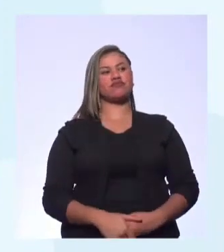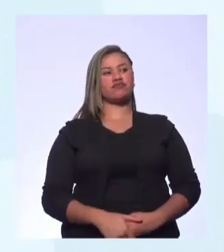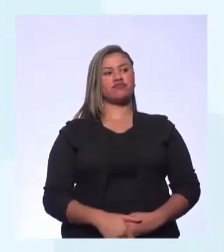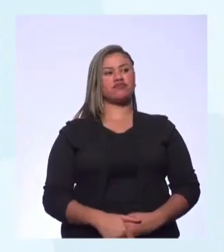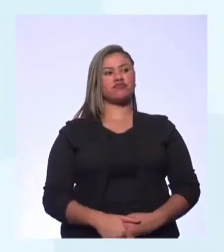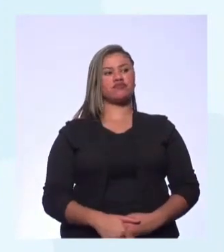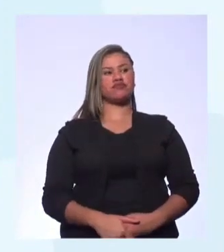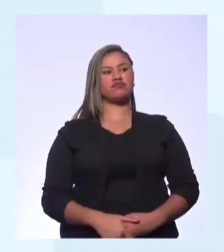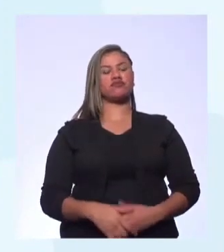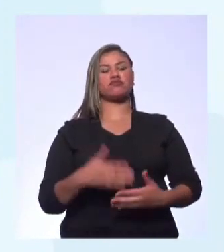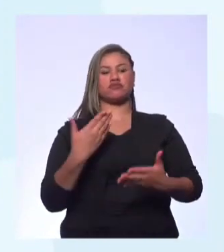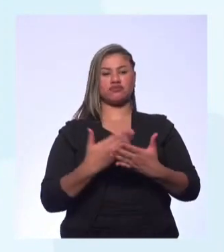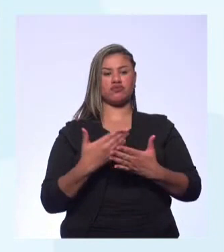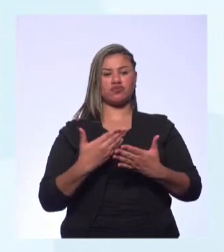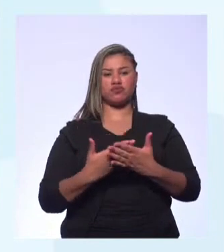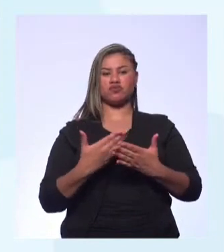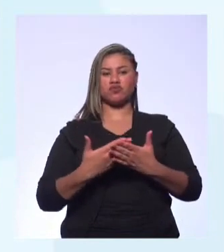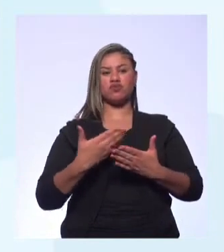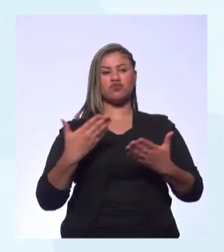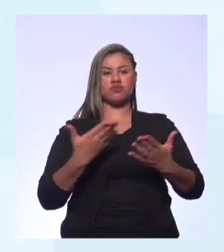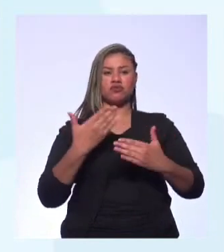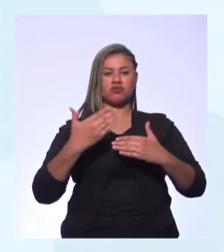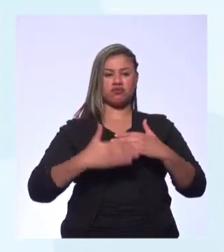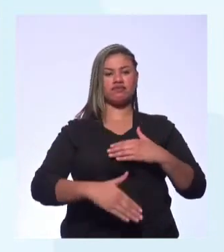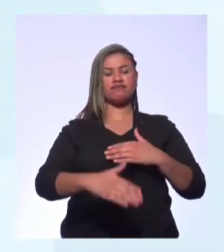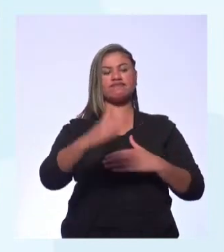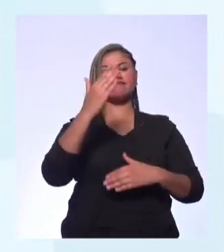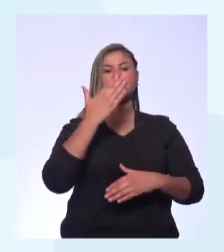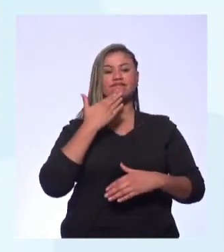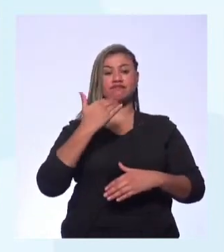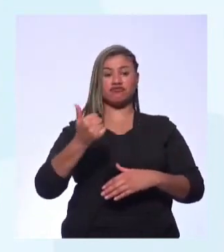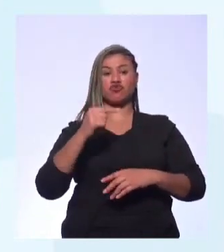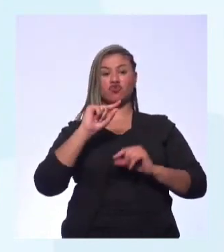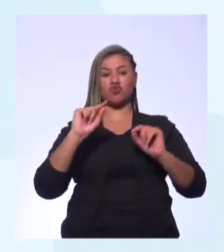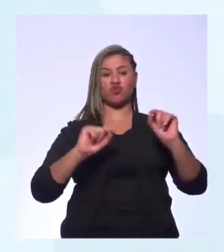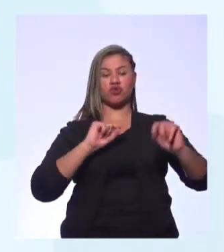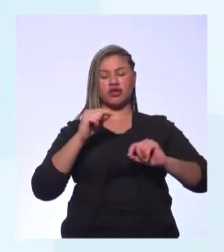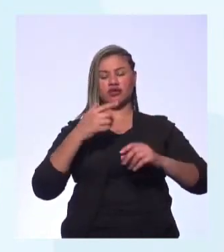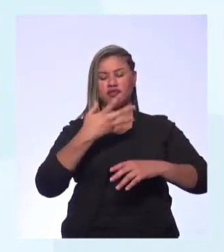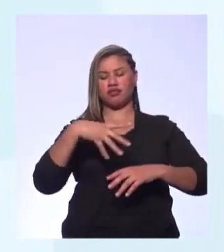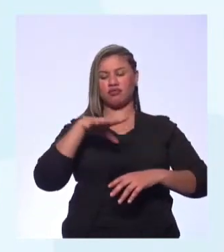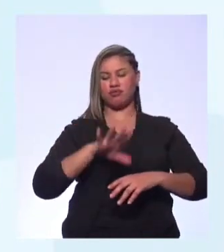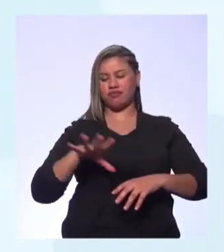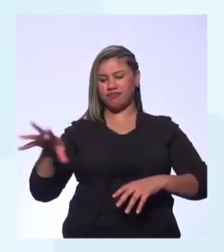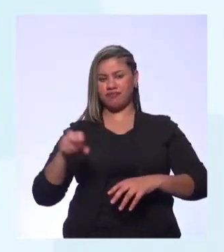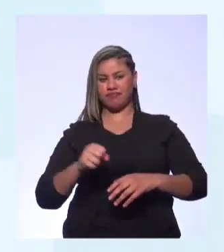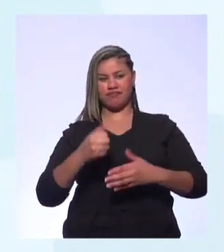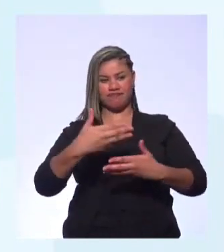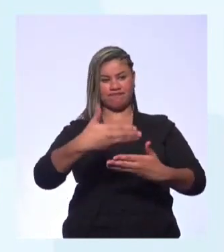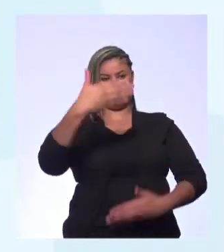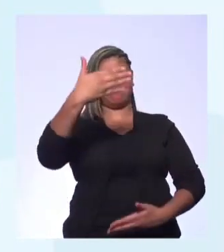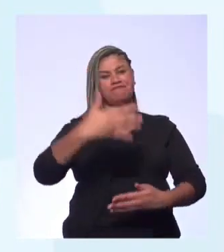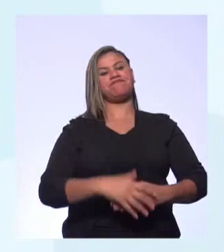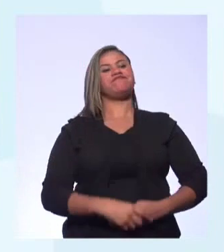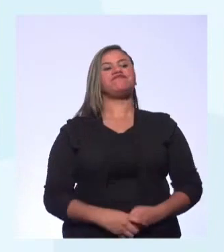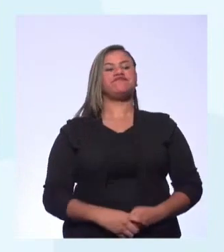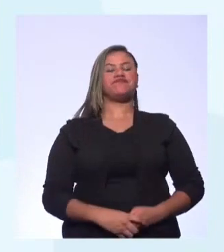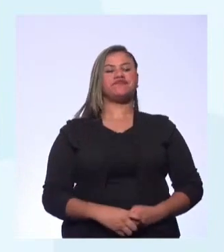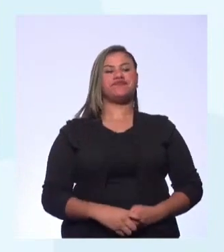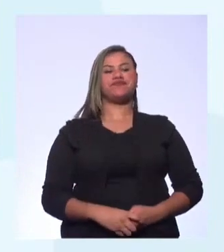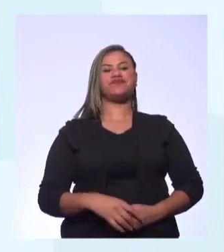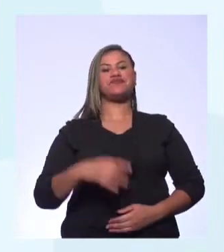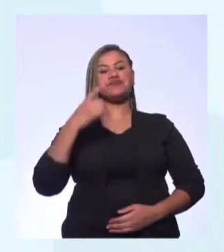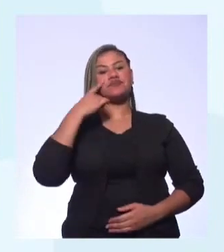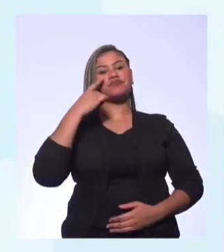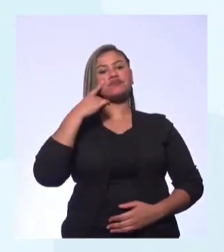dessa aula e da próxima, né, em diante, vocês terem a tabela periódica em mão, tá ok? Então, nós vimos também na aula passada como fazer a leitura da